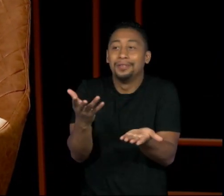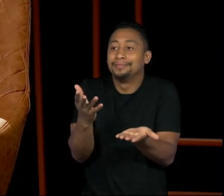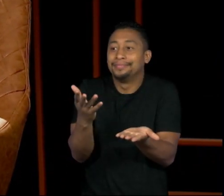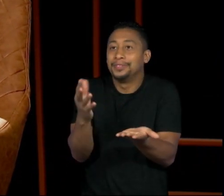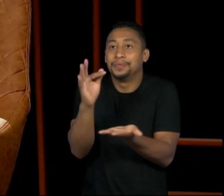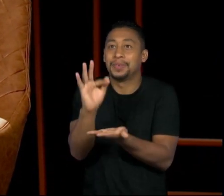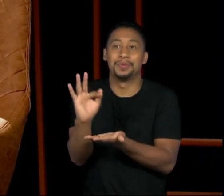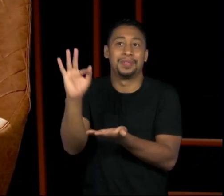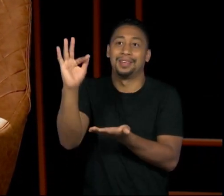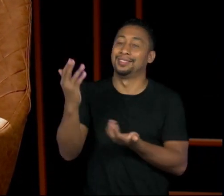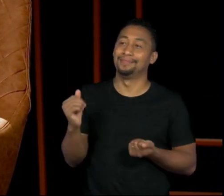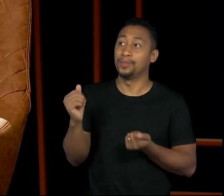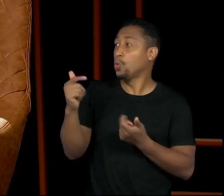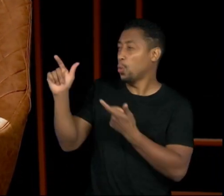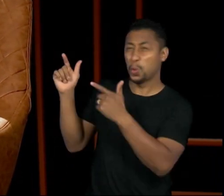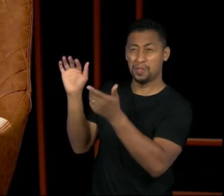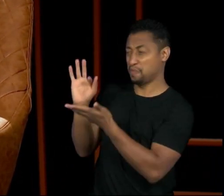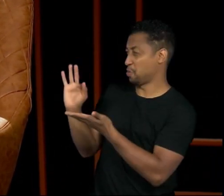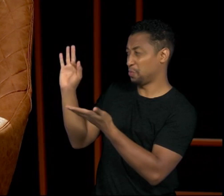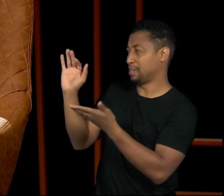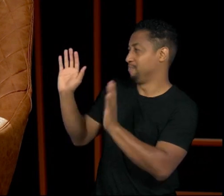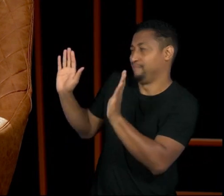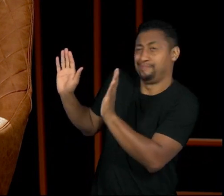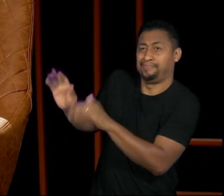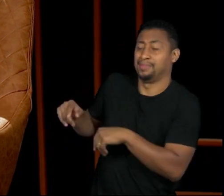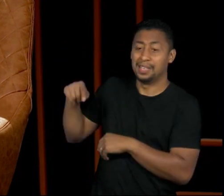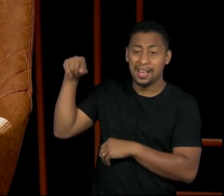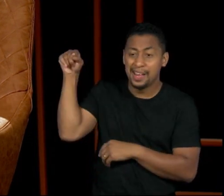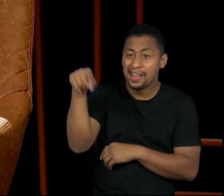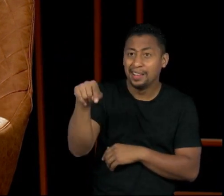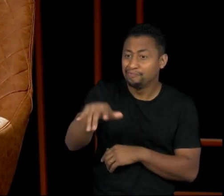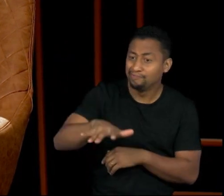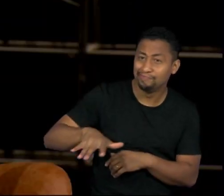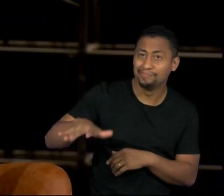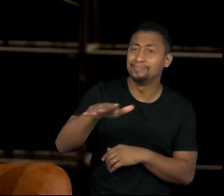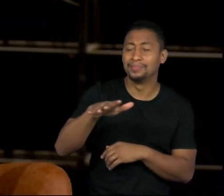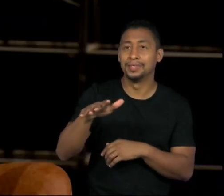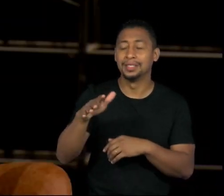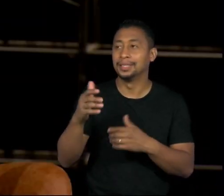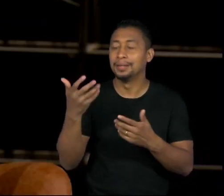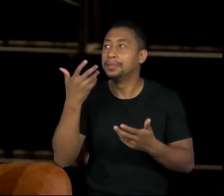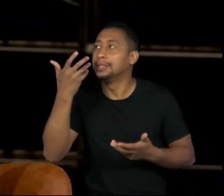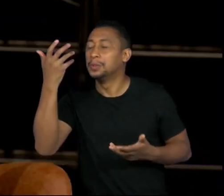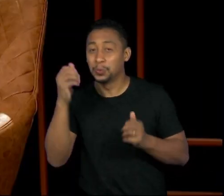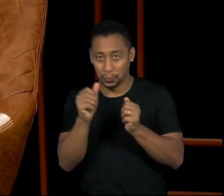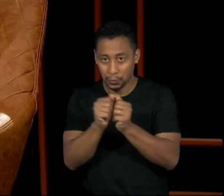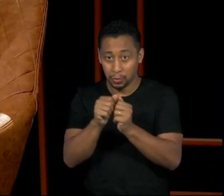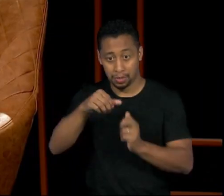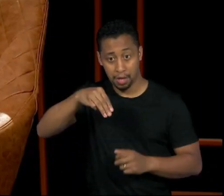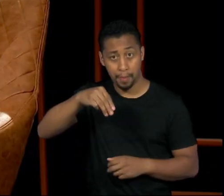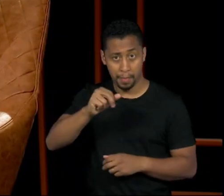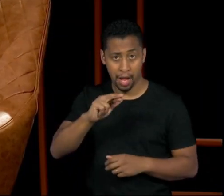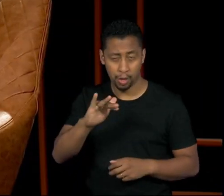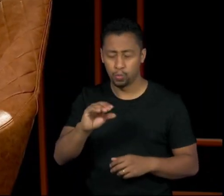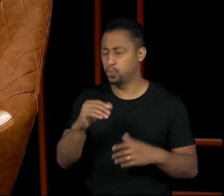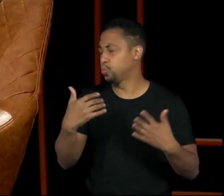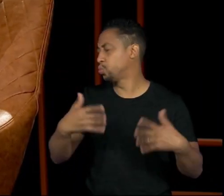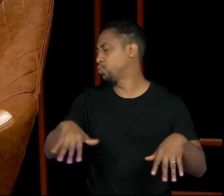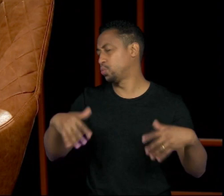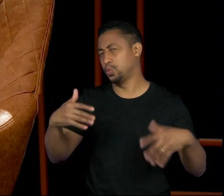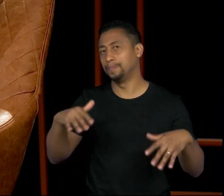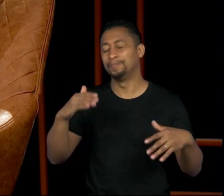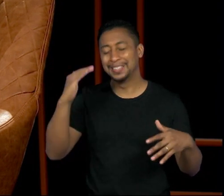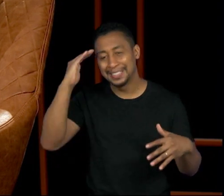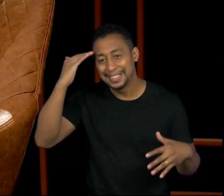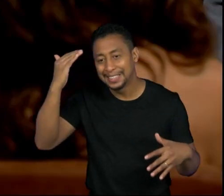Berkeley, me teria servido como escola de vida, como cantar na noite com o Mário Edson. E eu comecei a entender o poder da